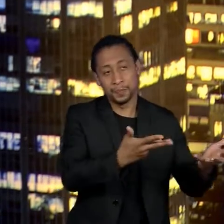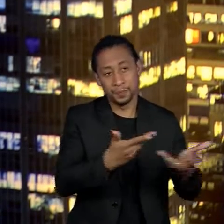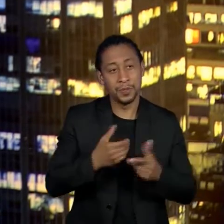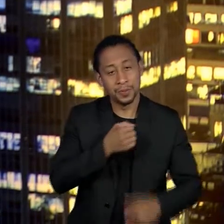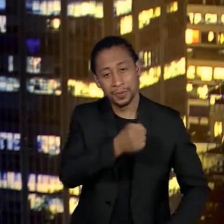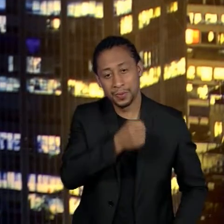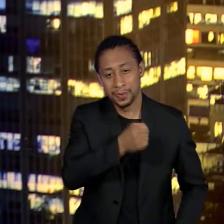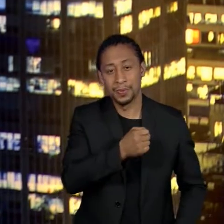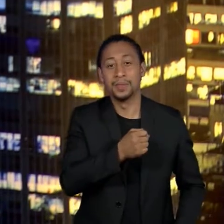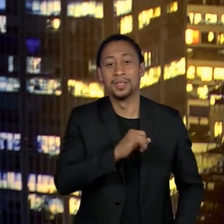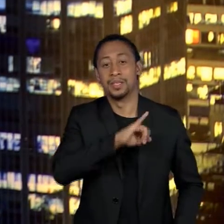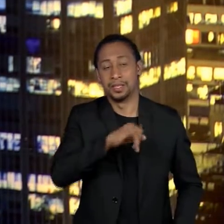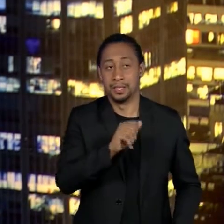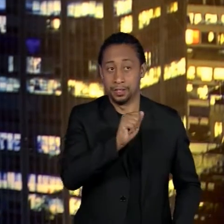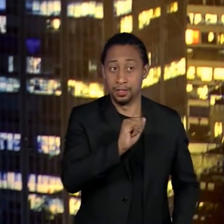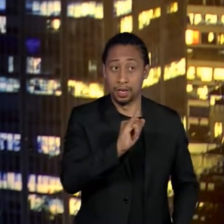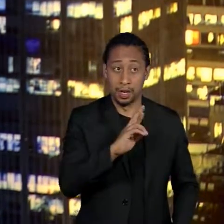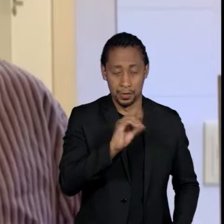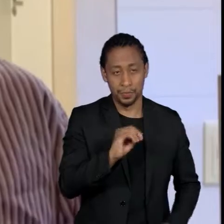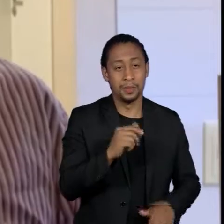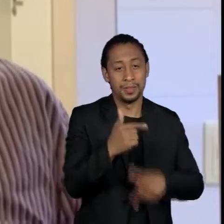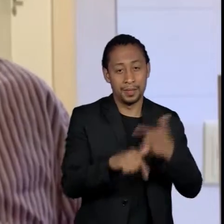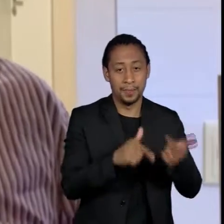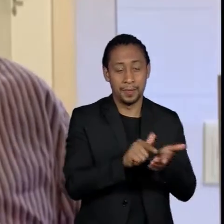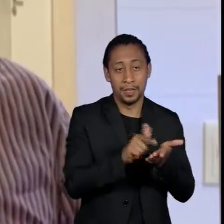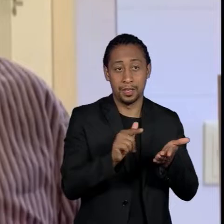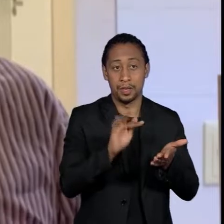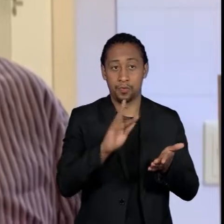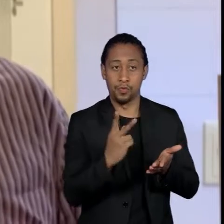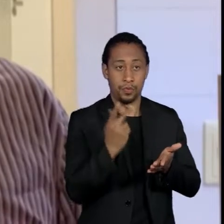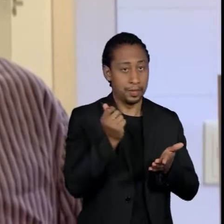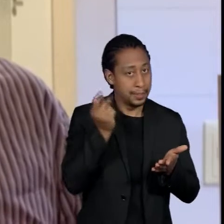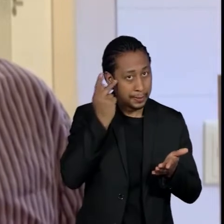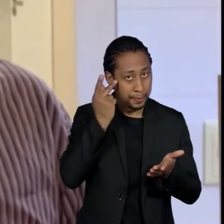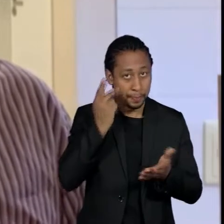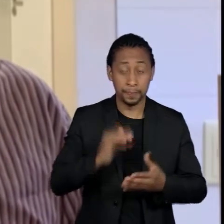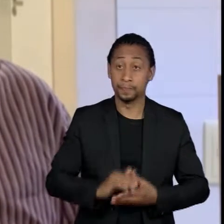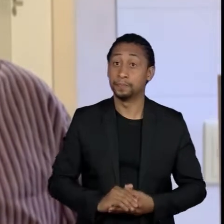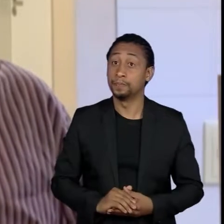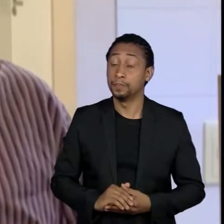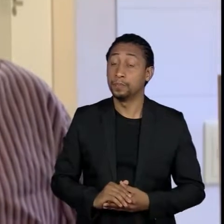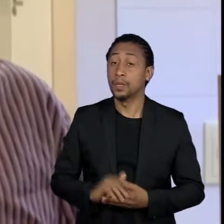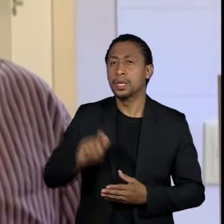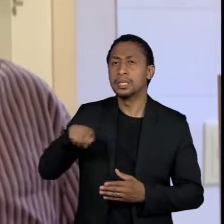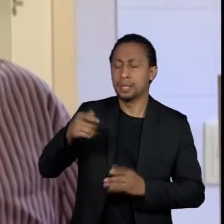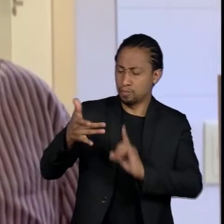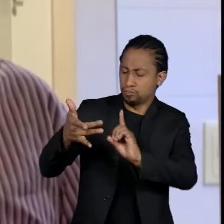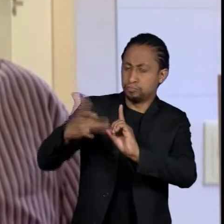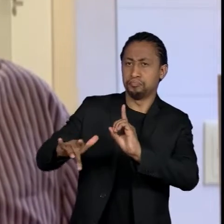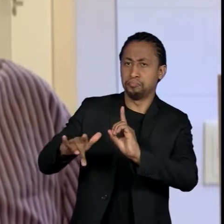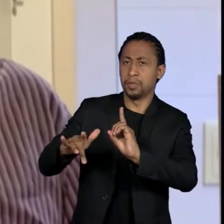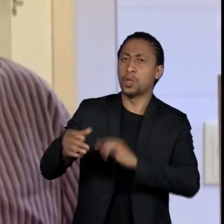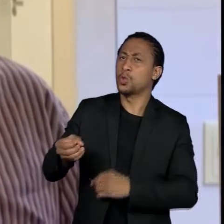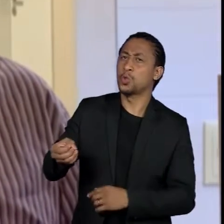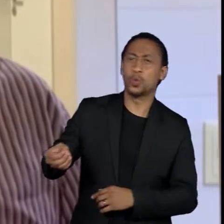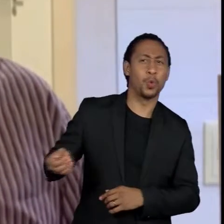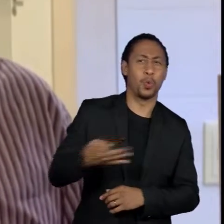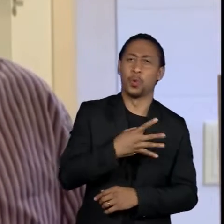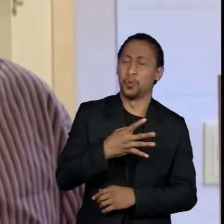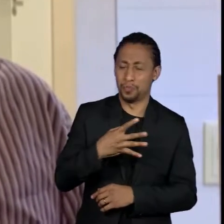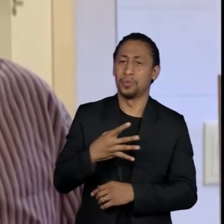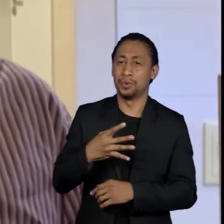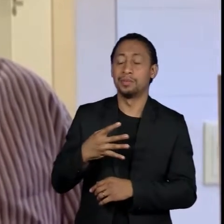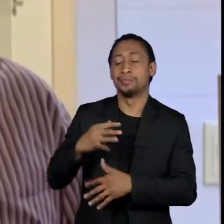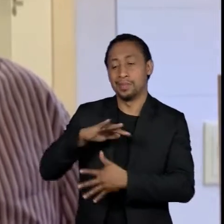Jairo Marques, colunista da Folha de São Paulo. O capacitismo é uma palavra bastante nova na língua portuguesa e